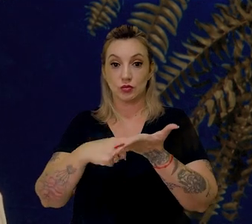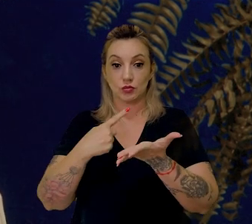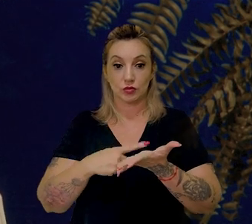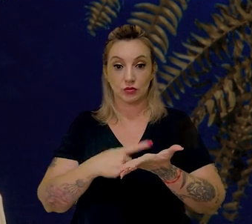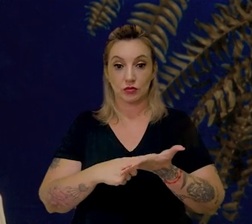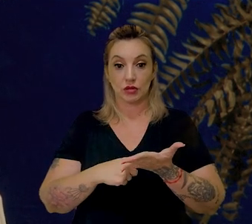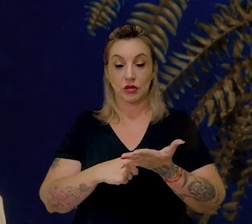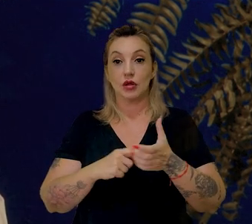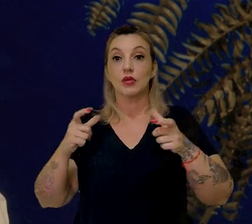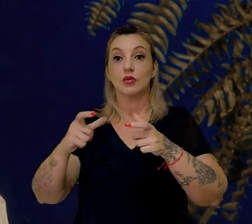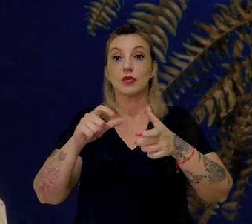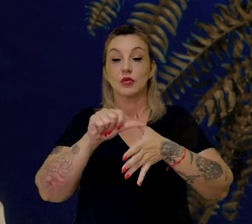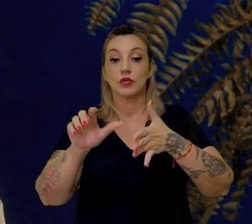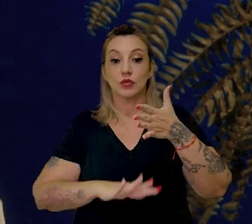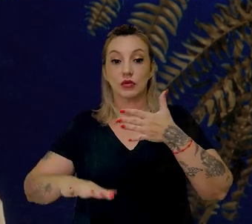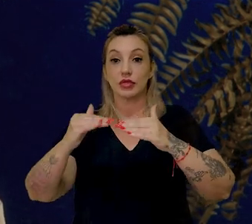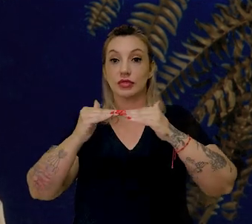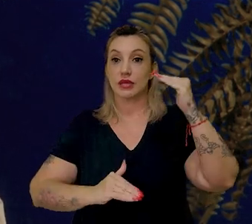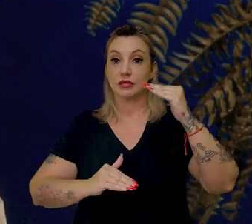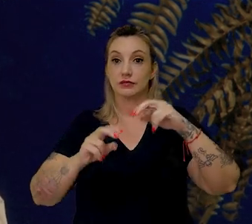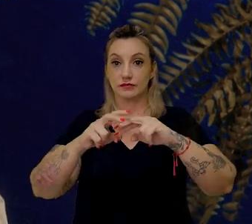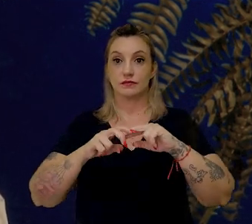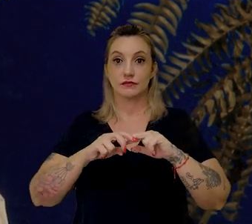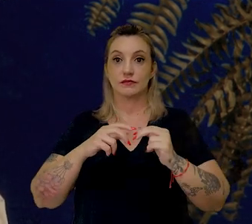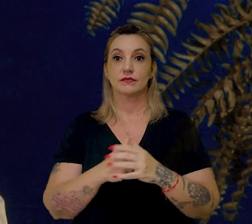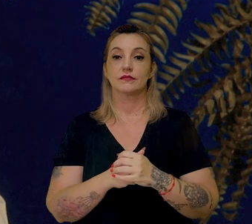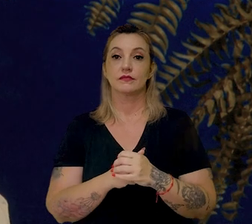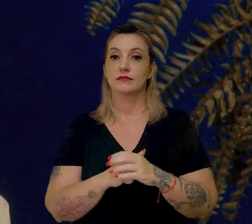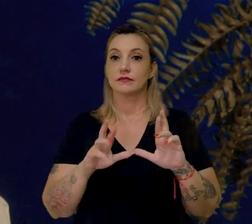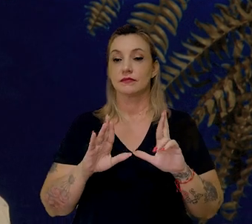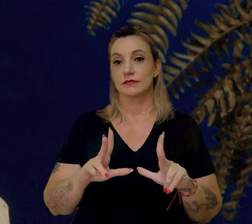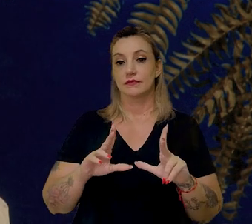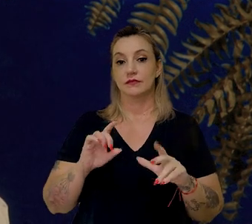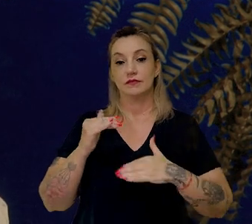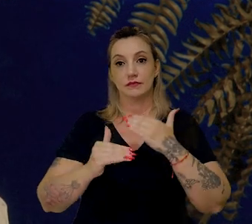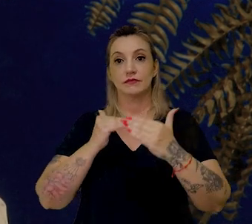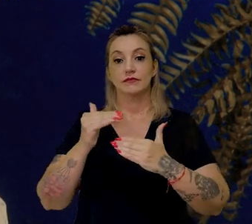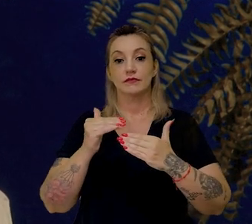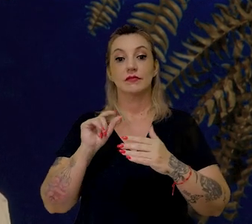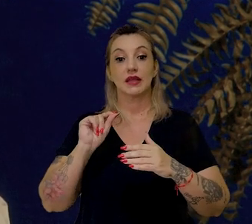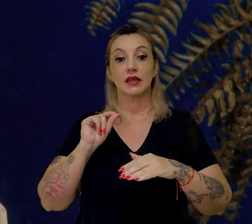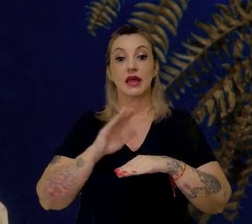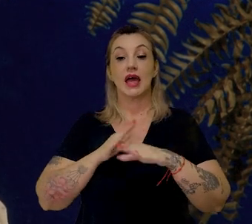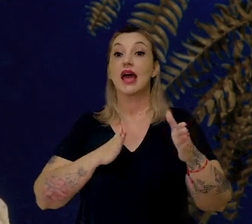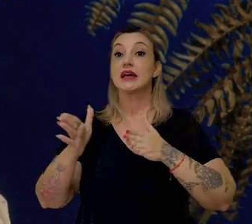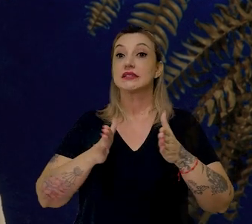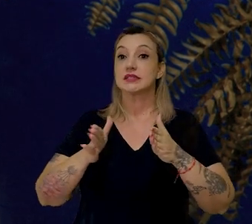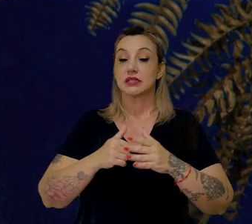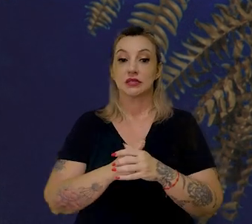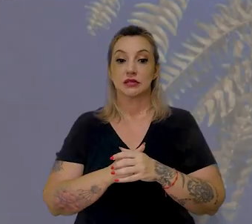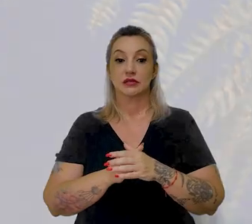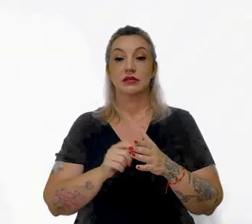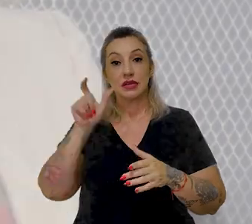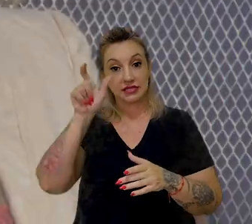são os territórios vulneráveis pelas desigualdades e não pelo um processo de quem tem acesso a